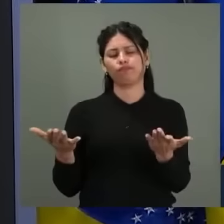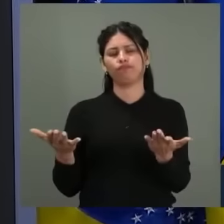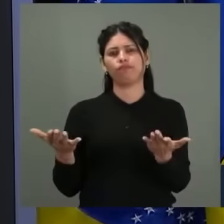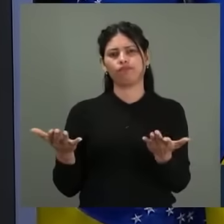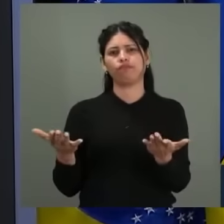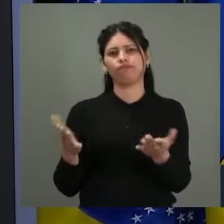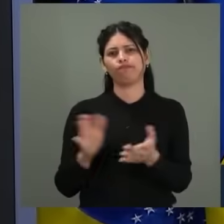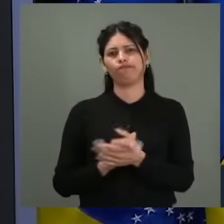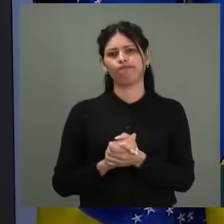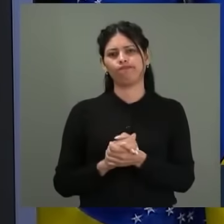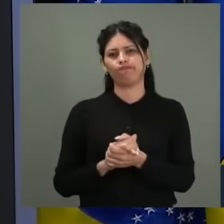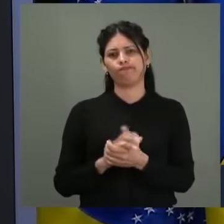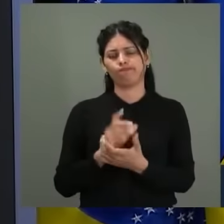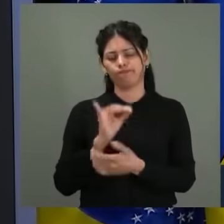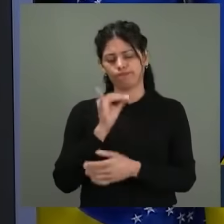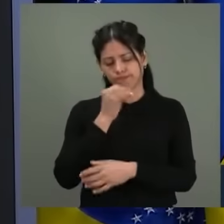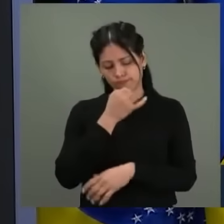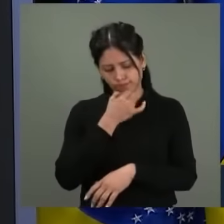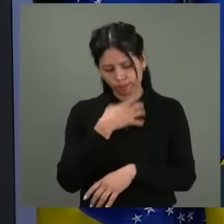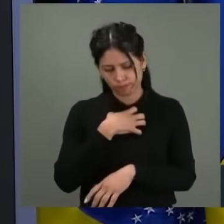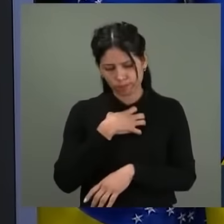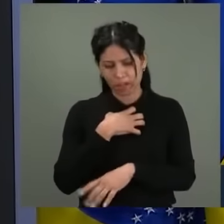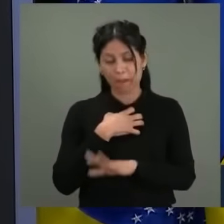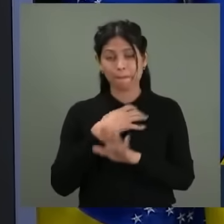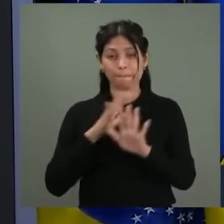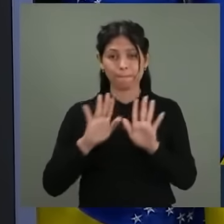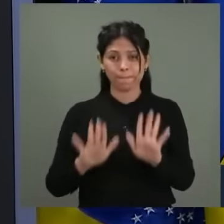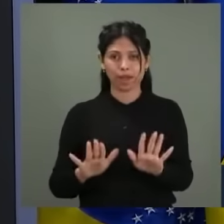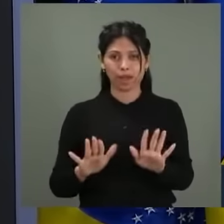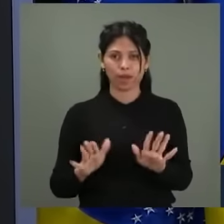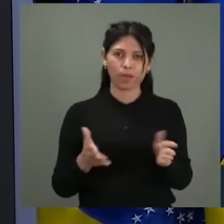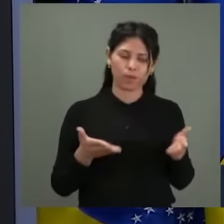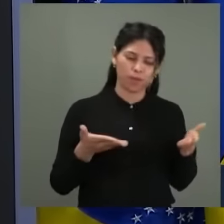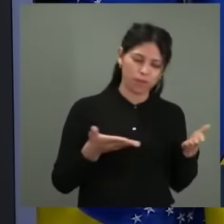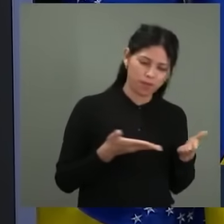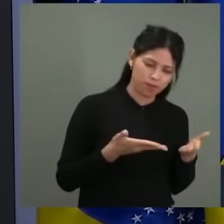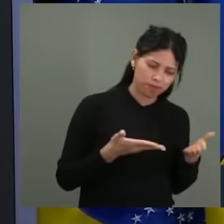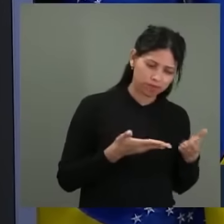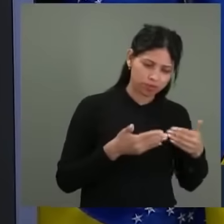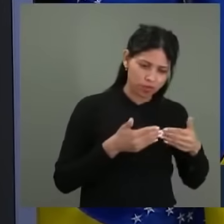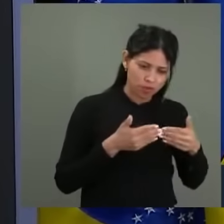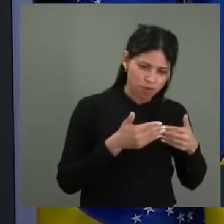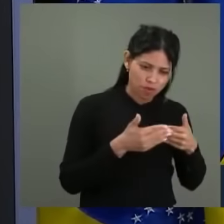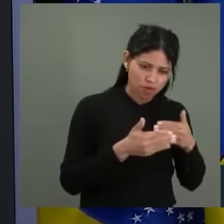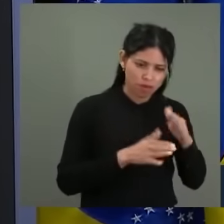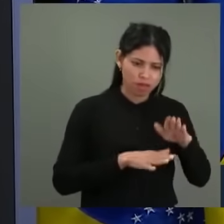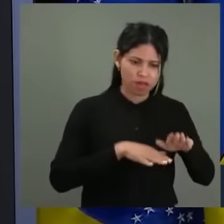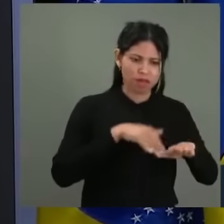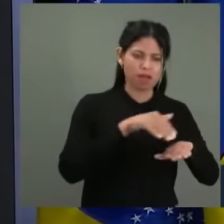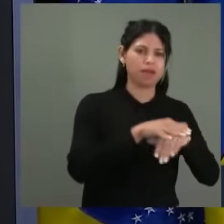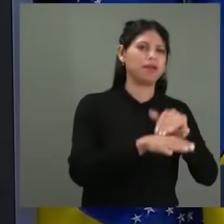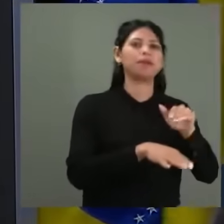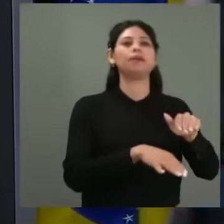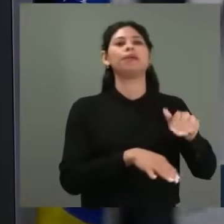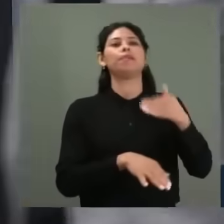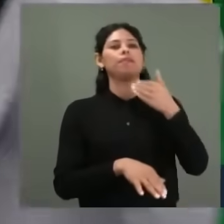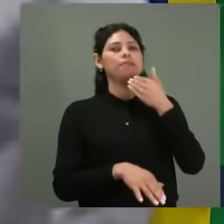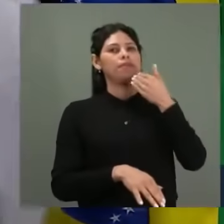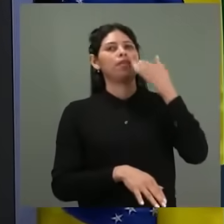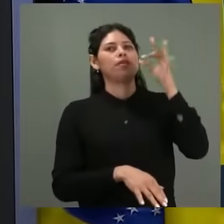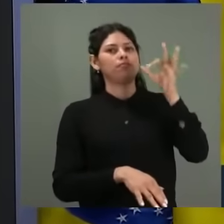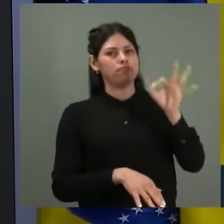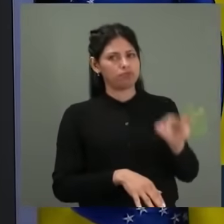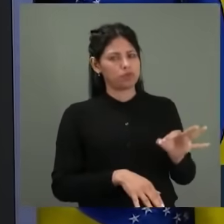totalmente estarrecida. Mas hoje não. Hoje é um passo que nós vamos em direção realmente